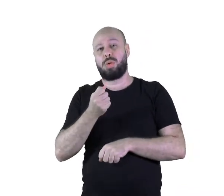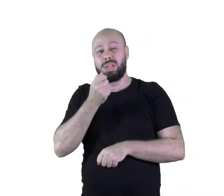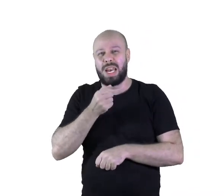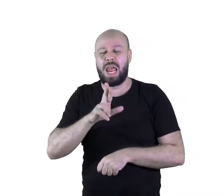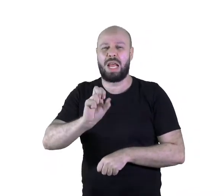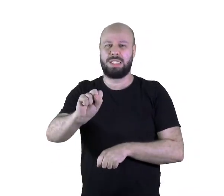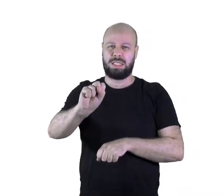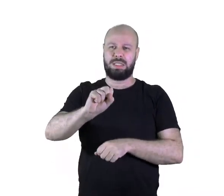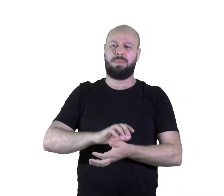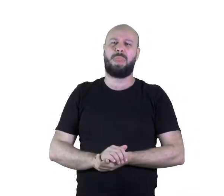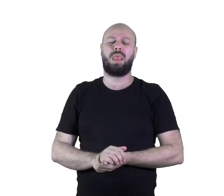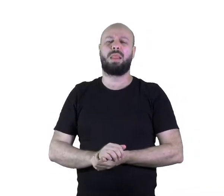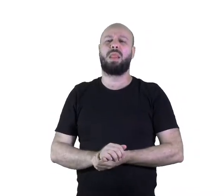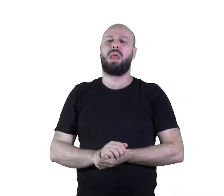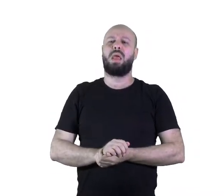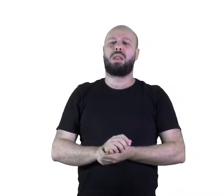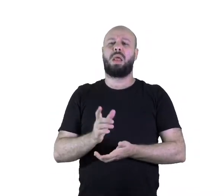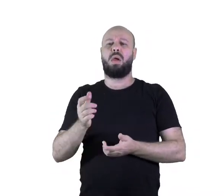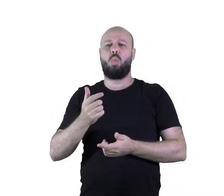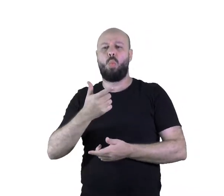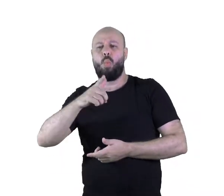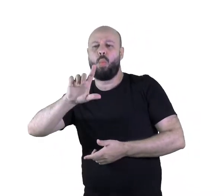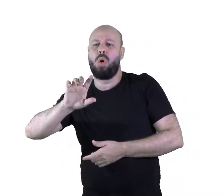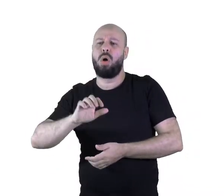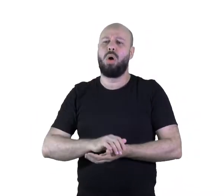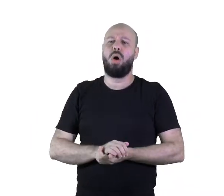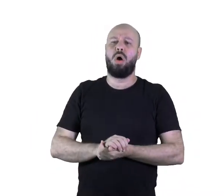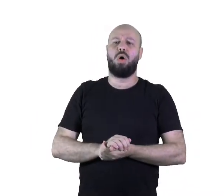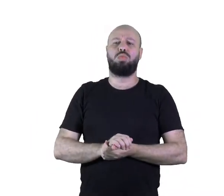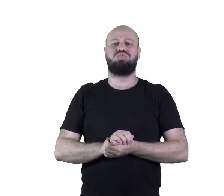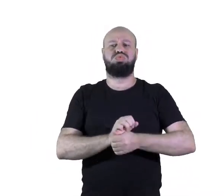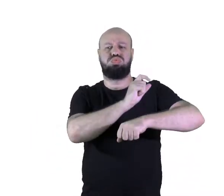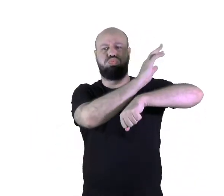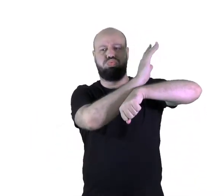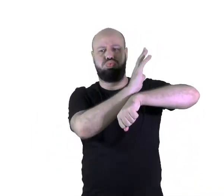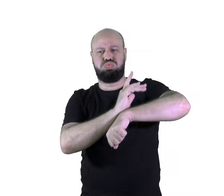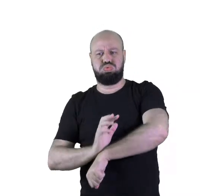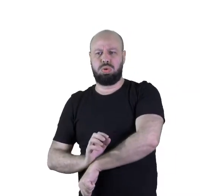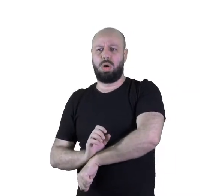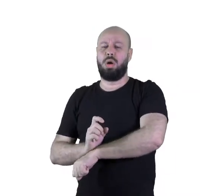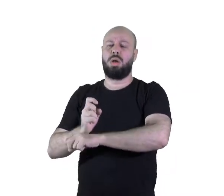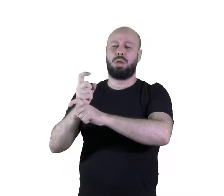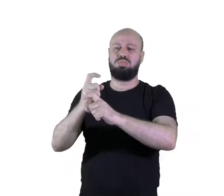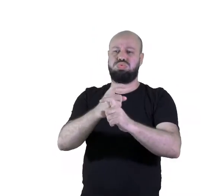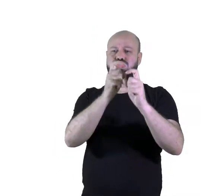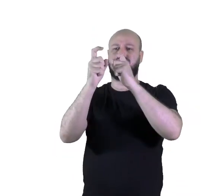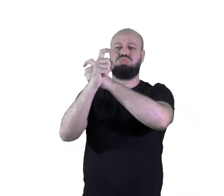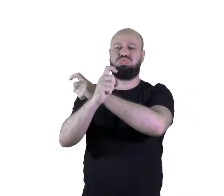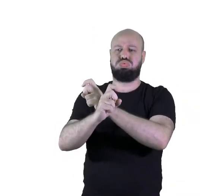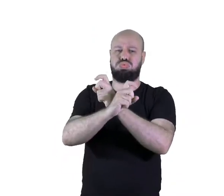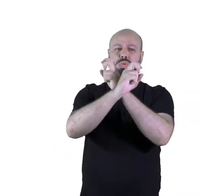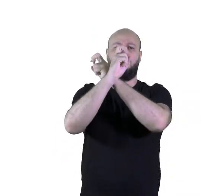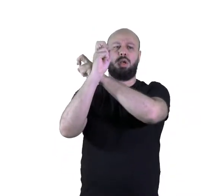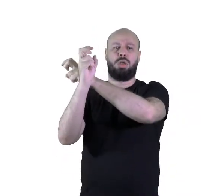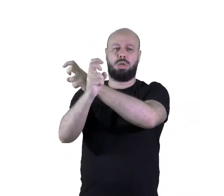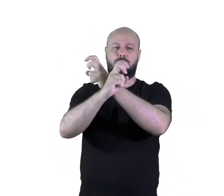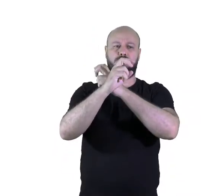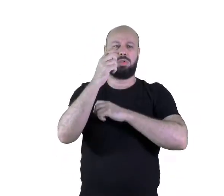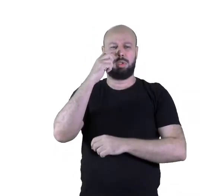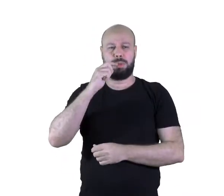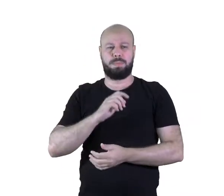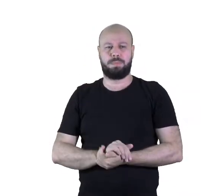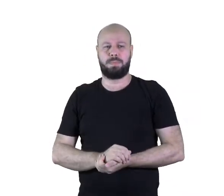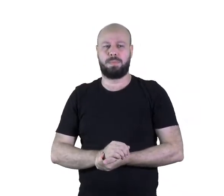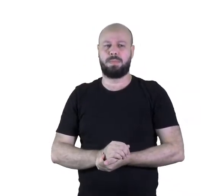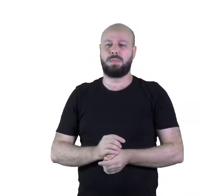são astros que orbitam os planetas. Cometas, que a gente vê aqueles bolas luminosas